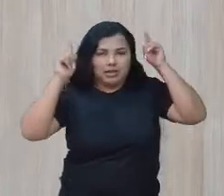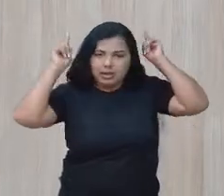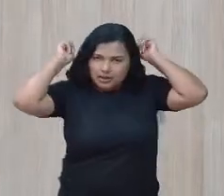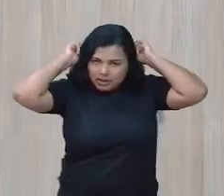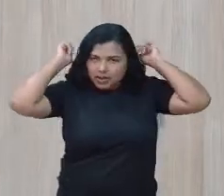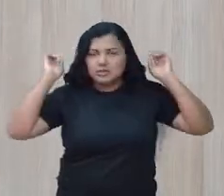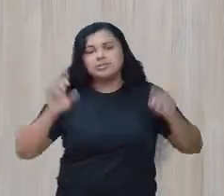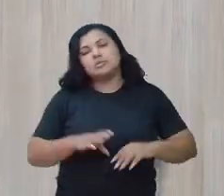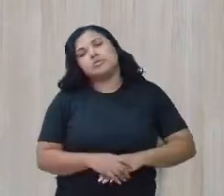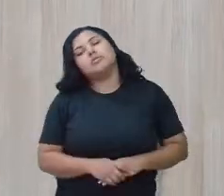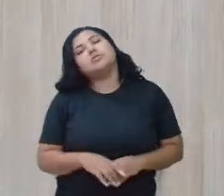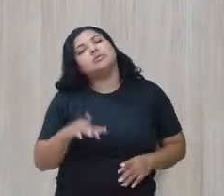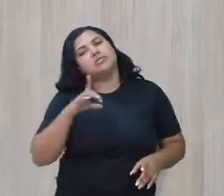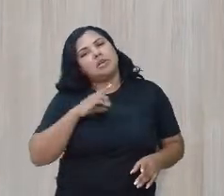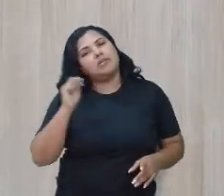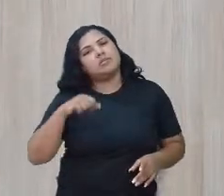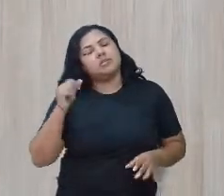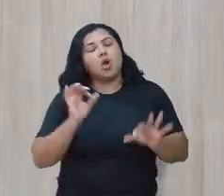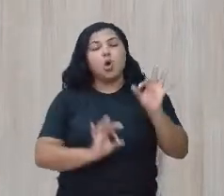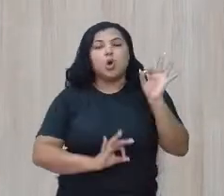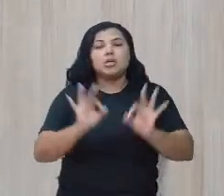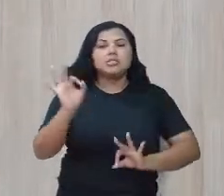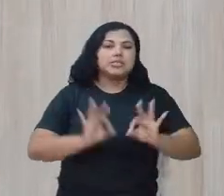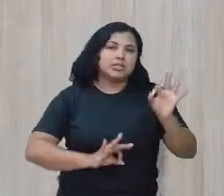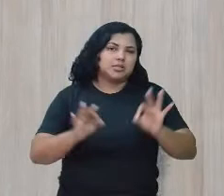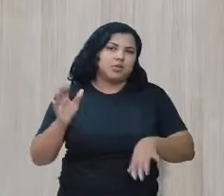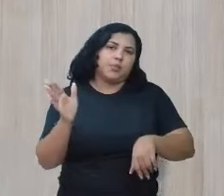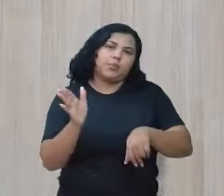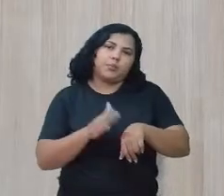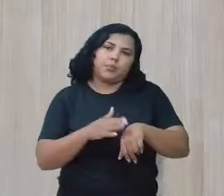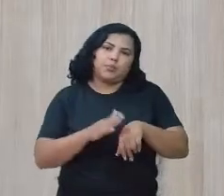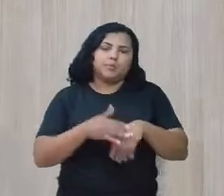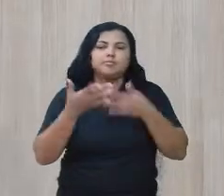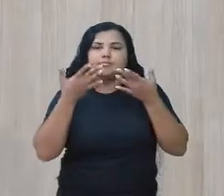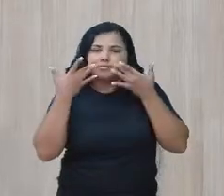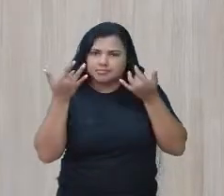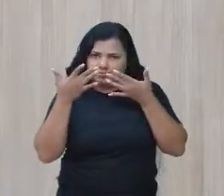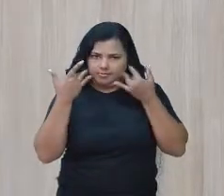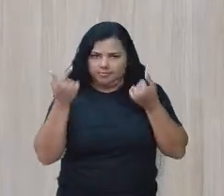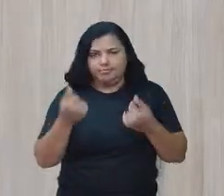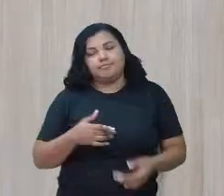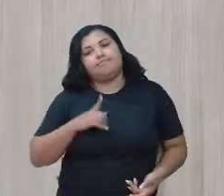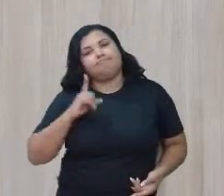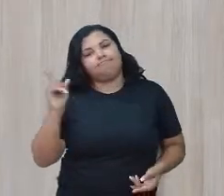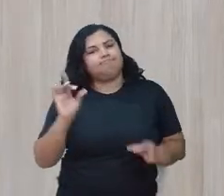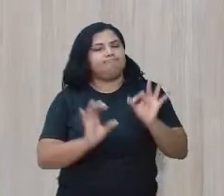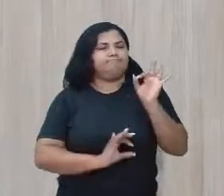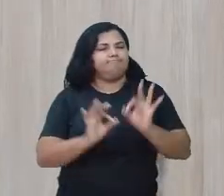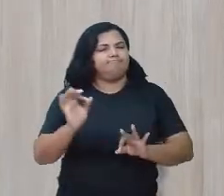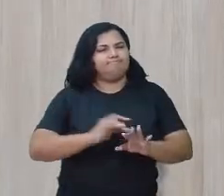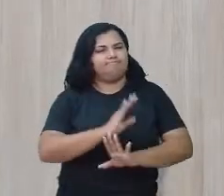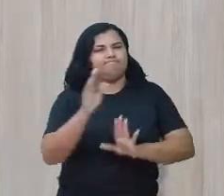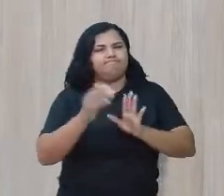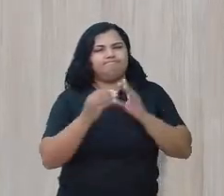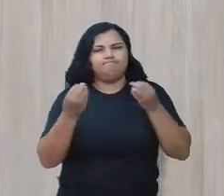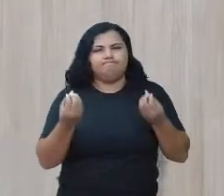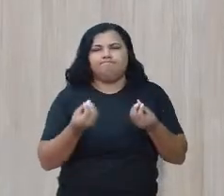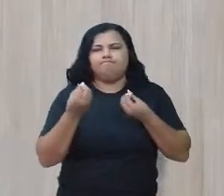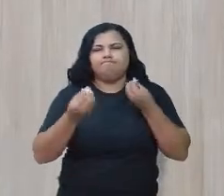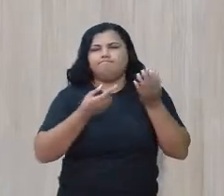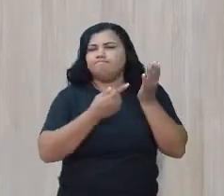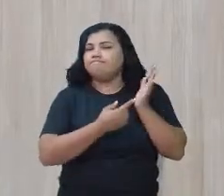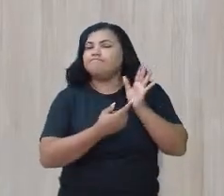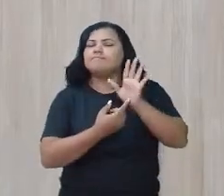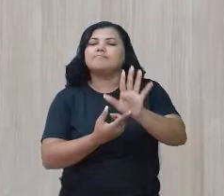né, houve a organização do teatro. Ali o teatro se organizou enquanto espetáculo.